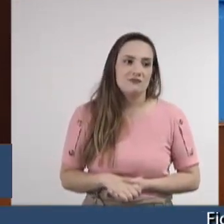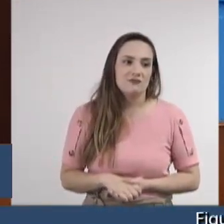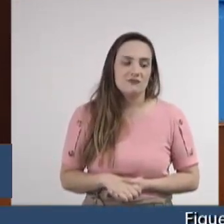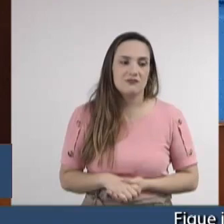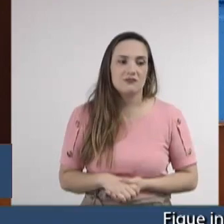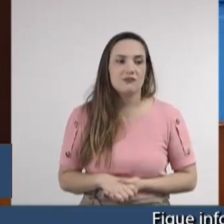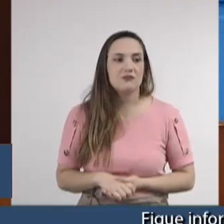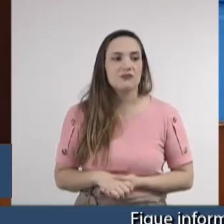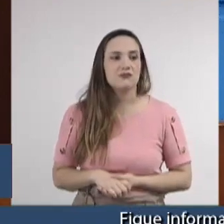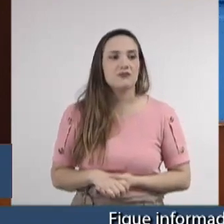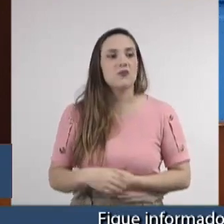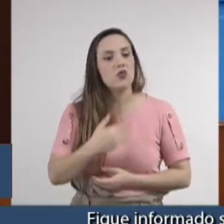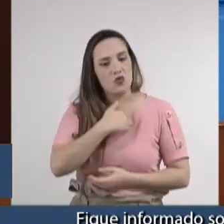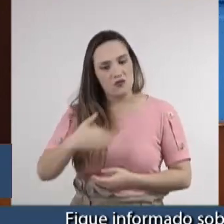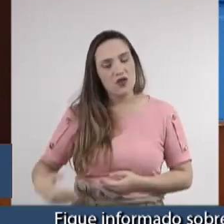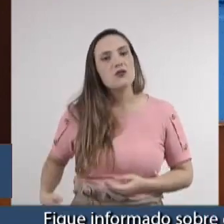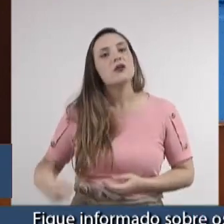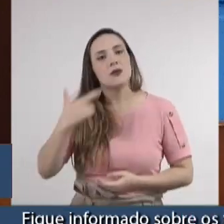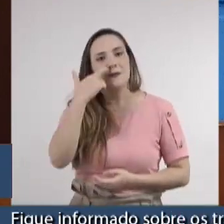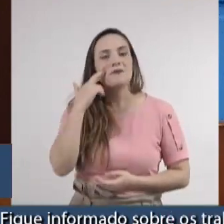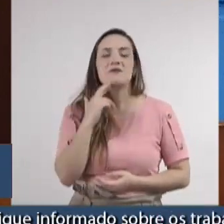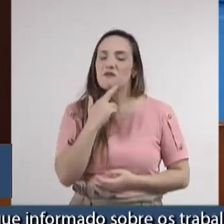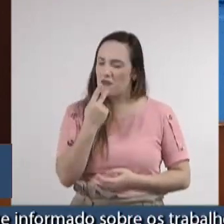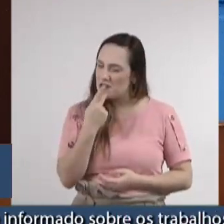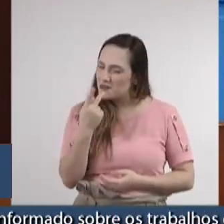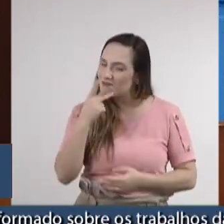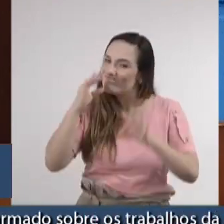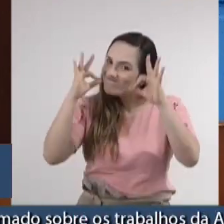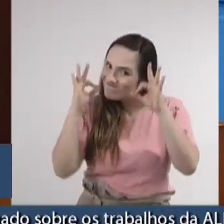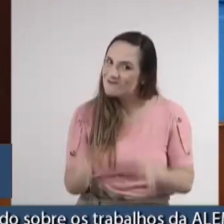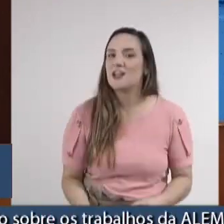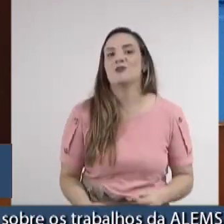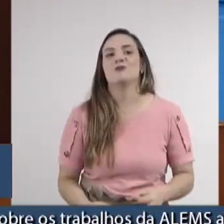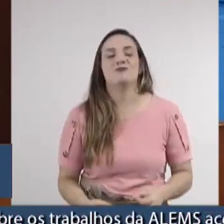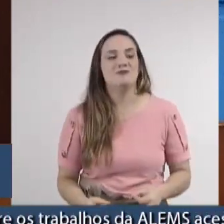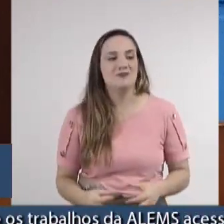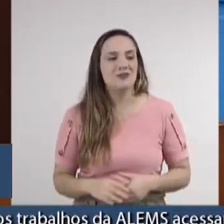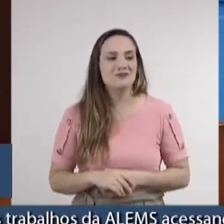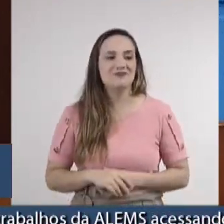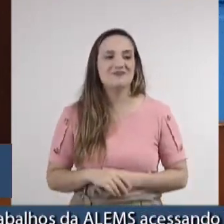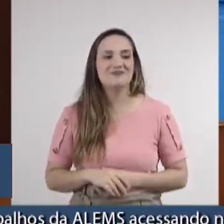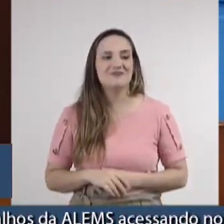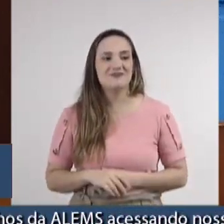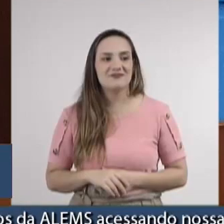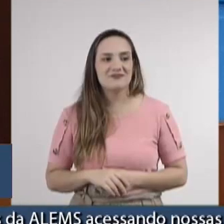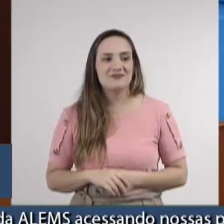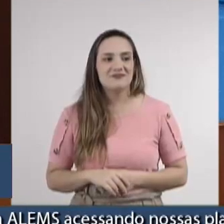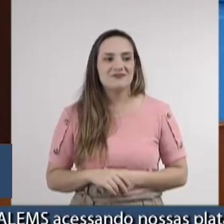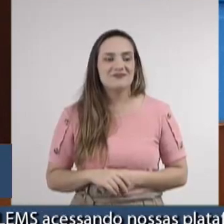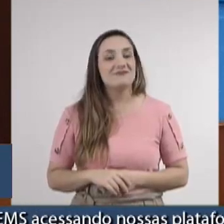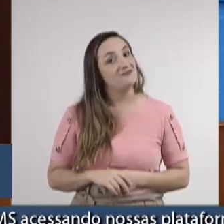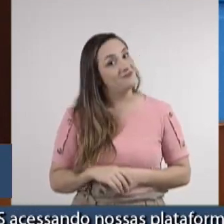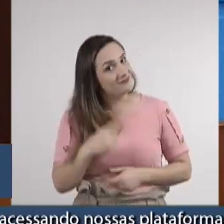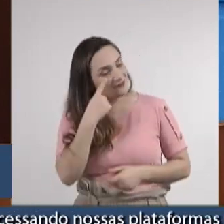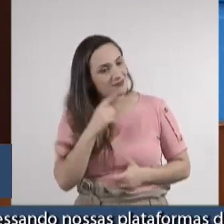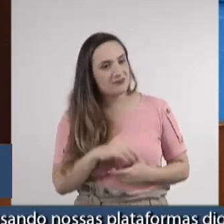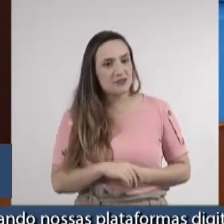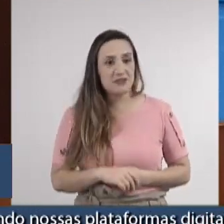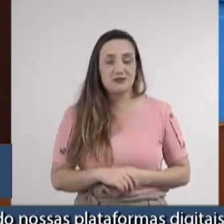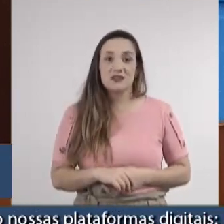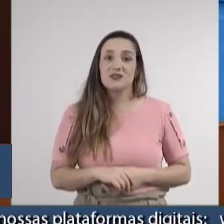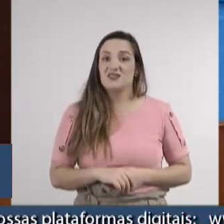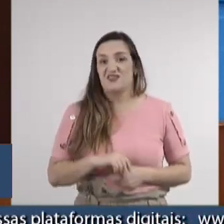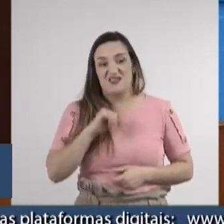feliz o governador do estado que aqui esteve e disse o seguinte, abre aspas, né?